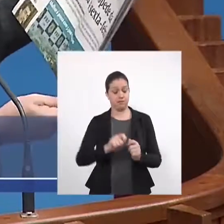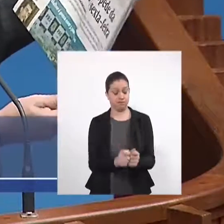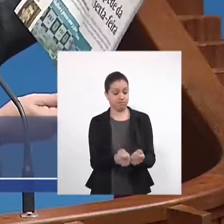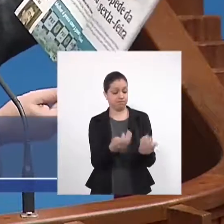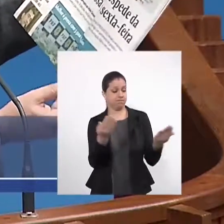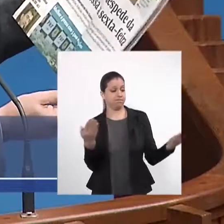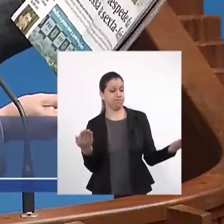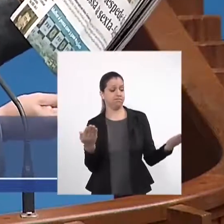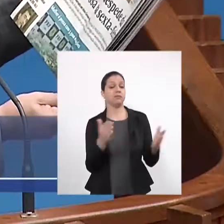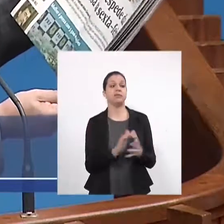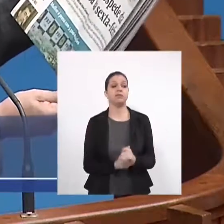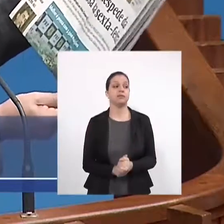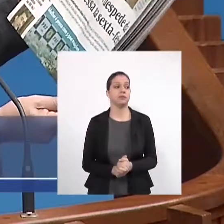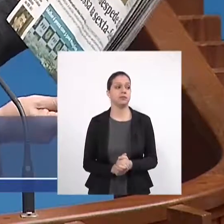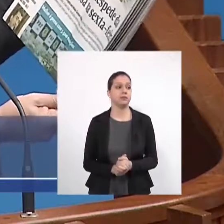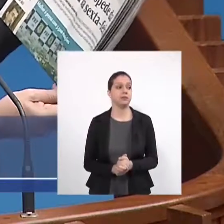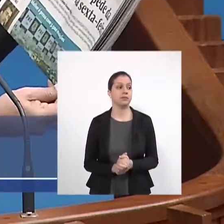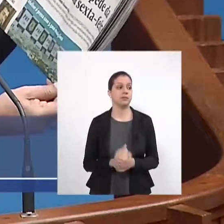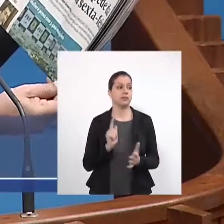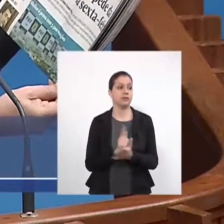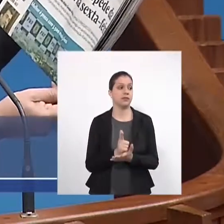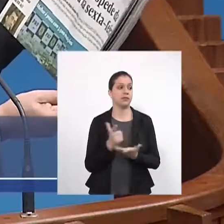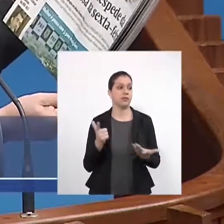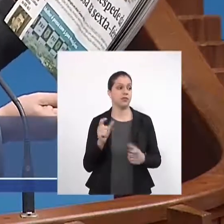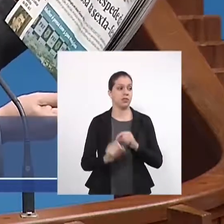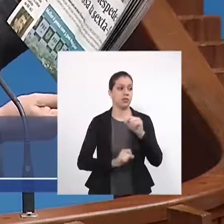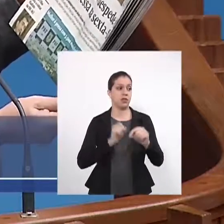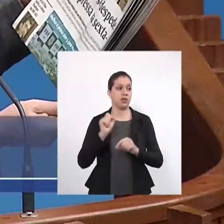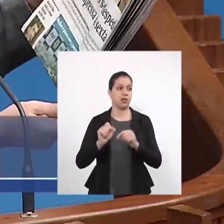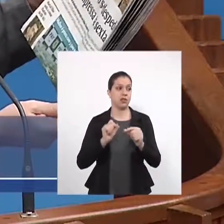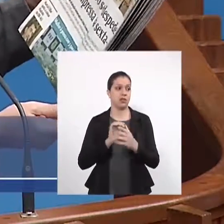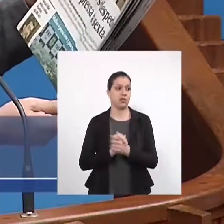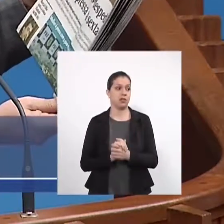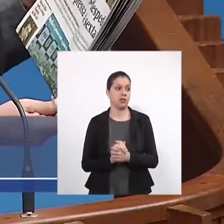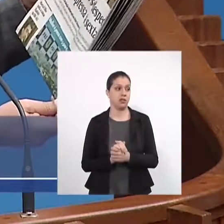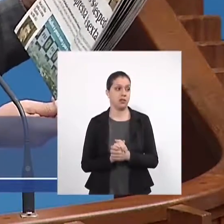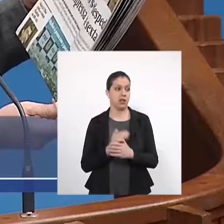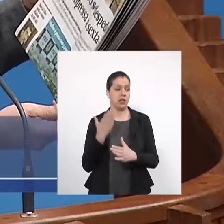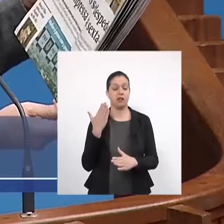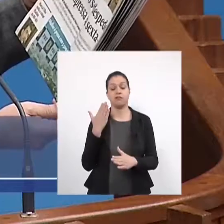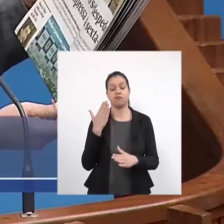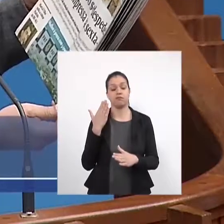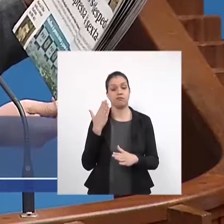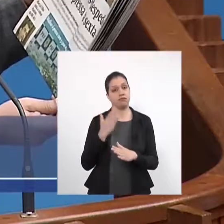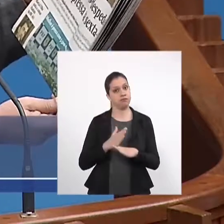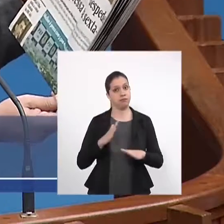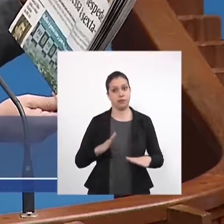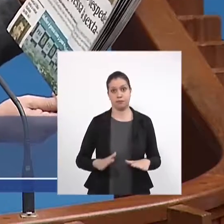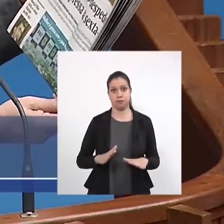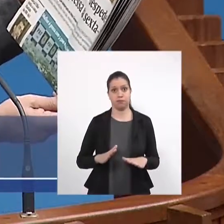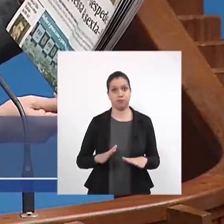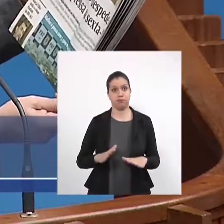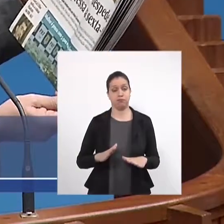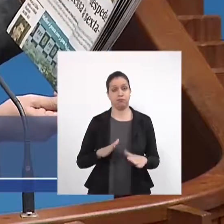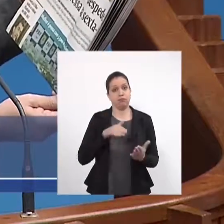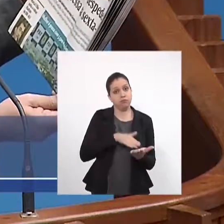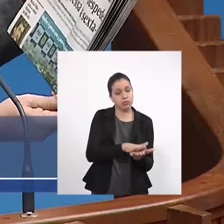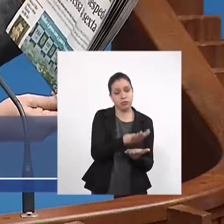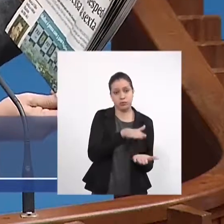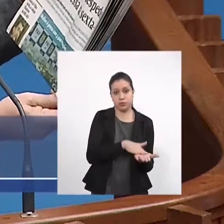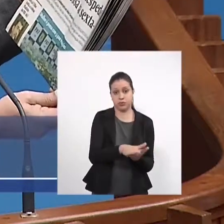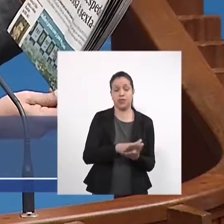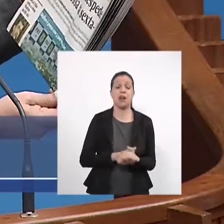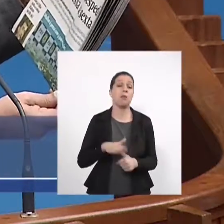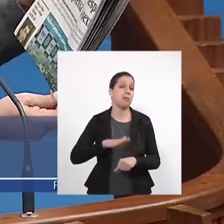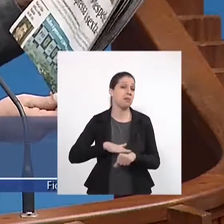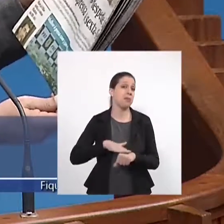O Progresso se despede da versão impressa na sexta-feira. Com quase 70 anos de